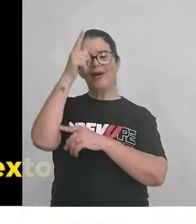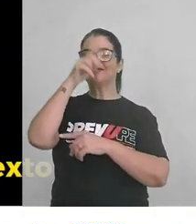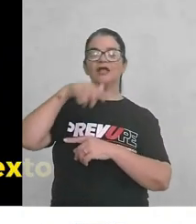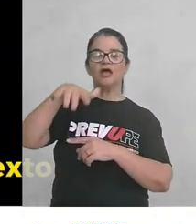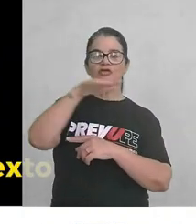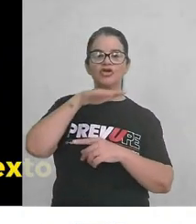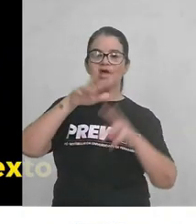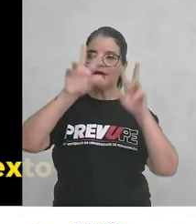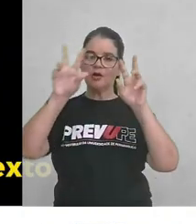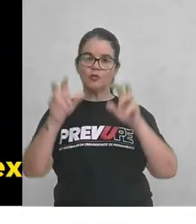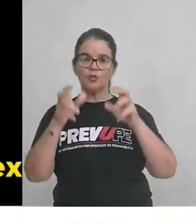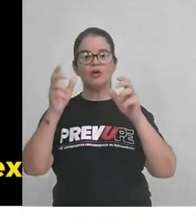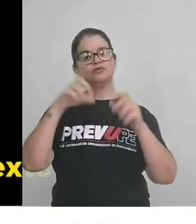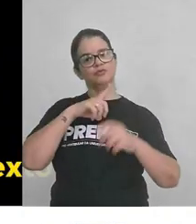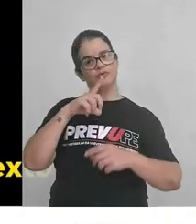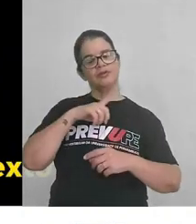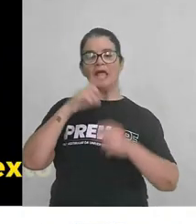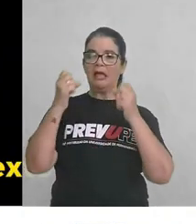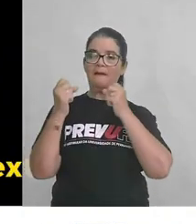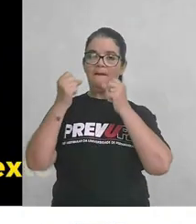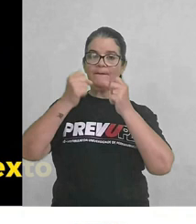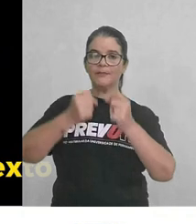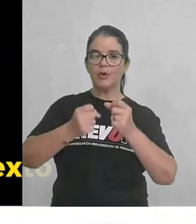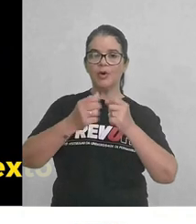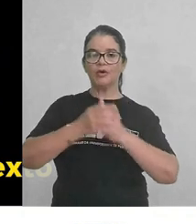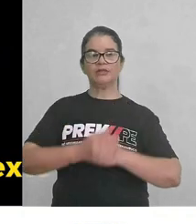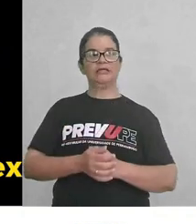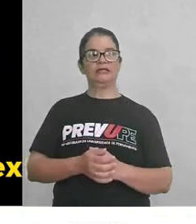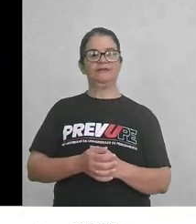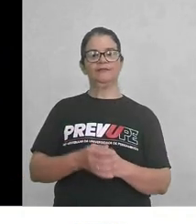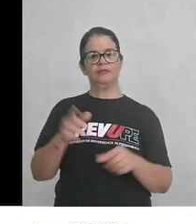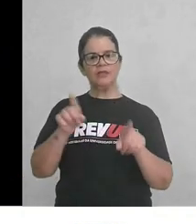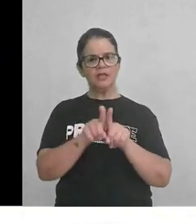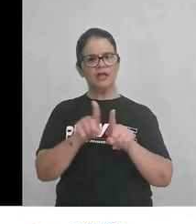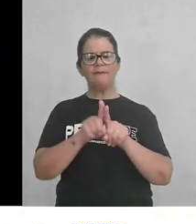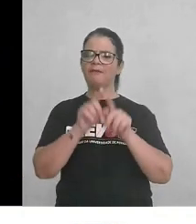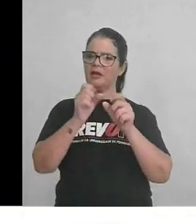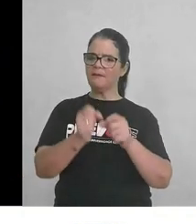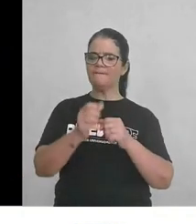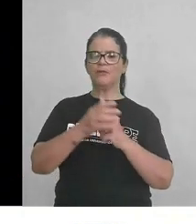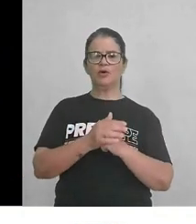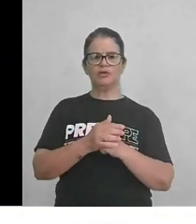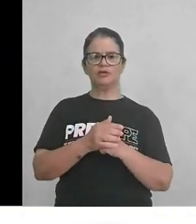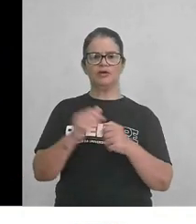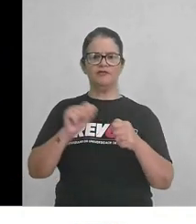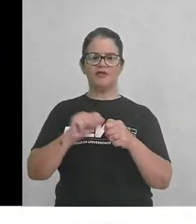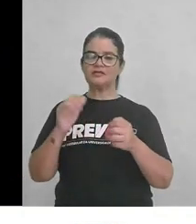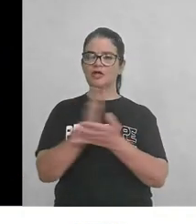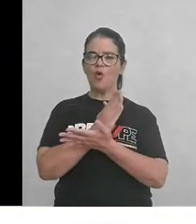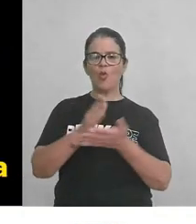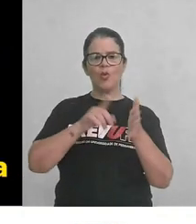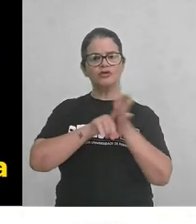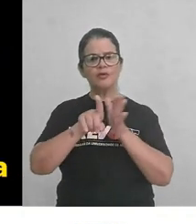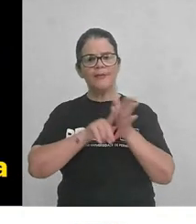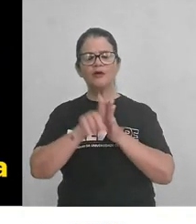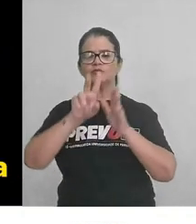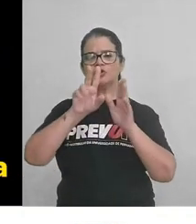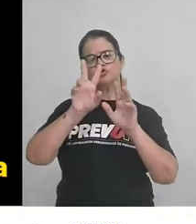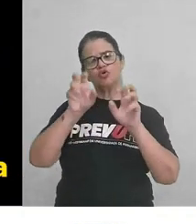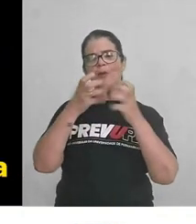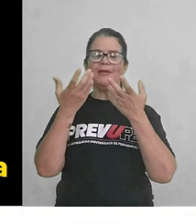Também pode ser útil fazer algumas perguntas sobre o texto. Como o que espero aprender, o